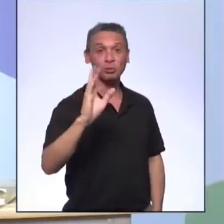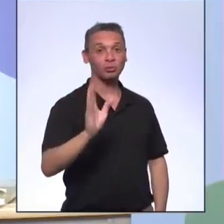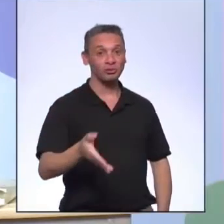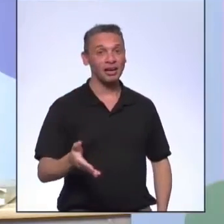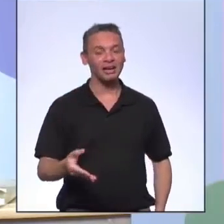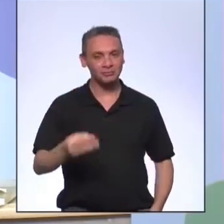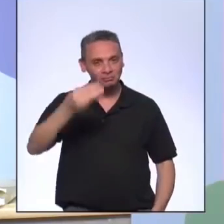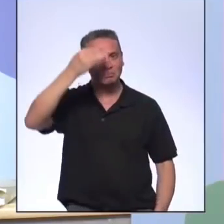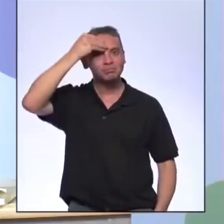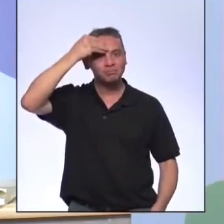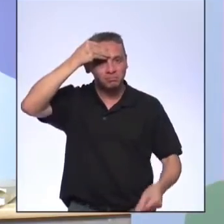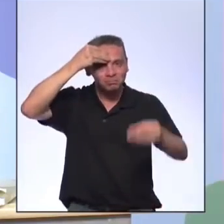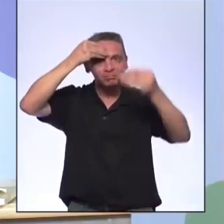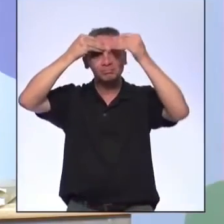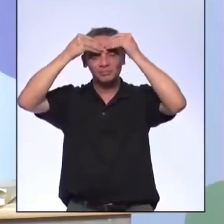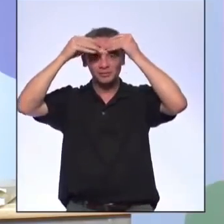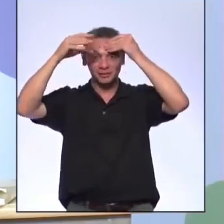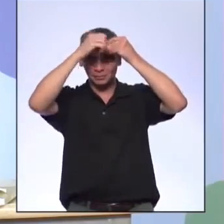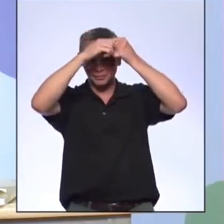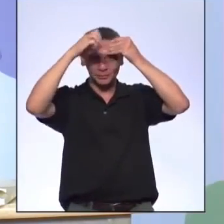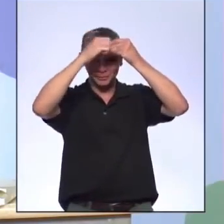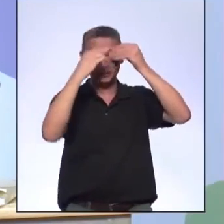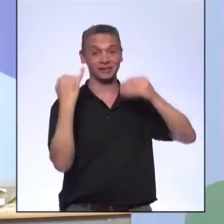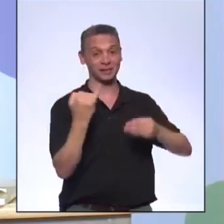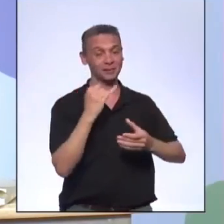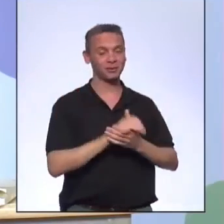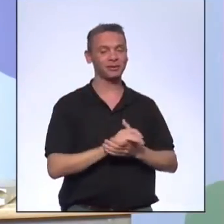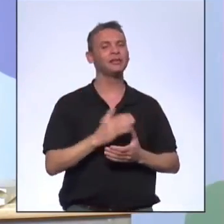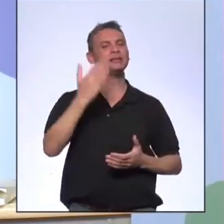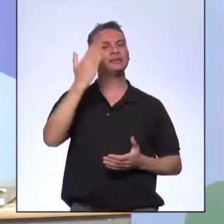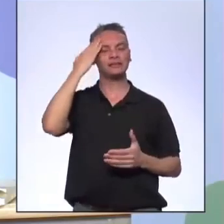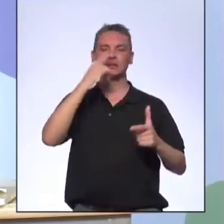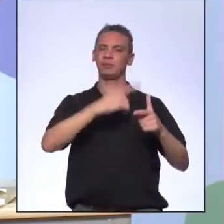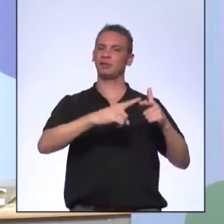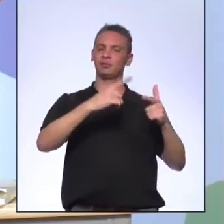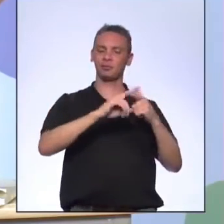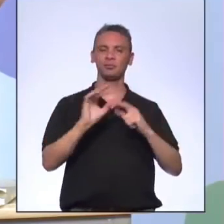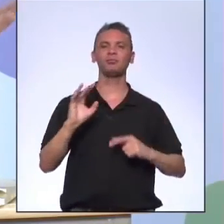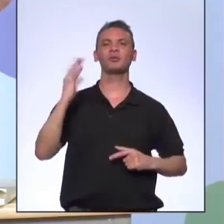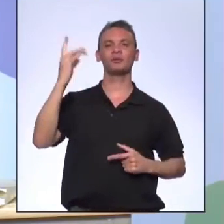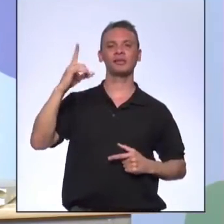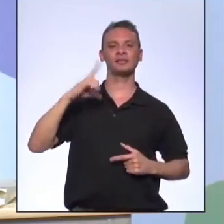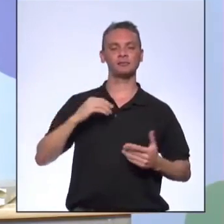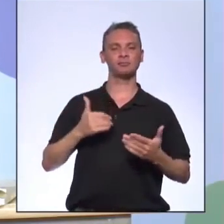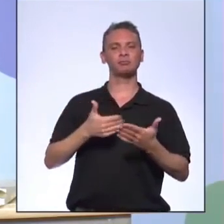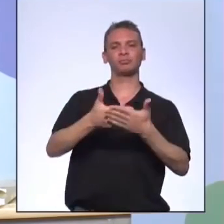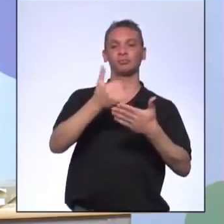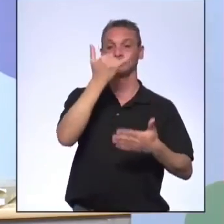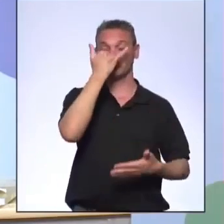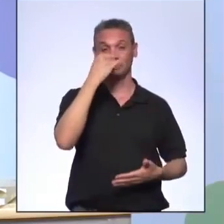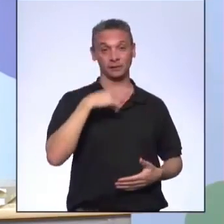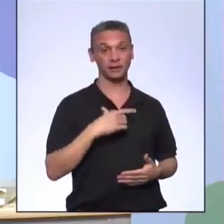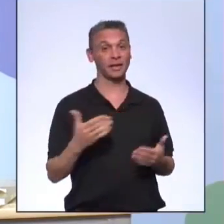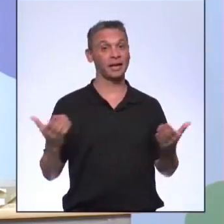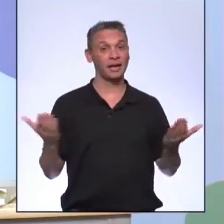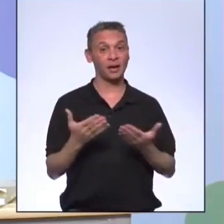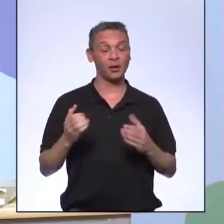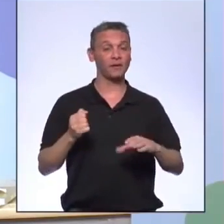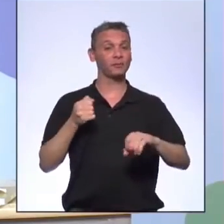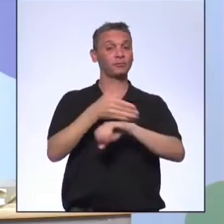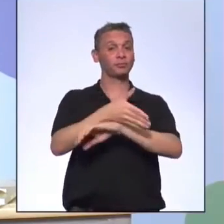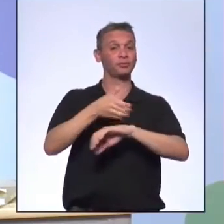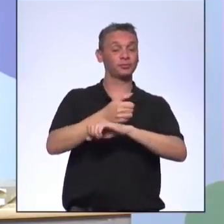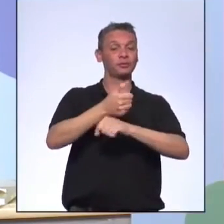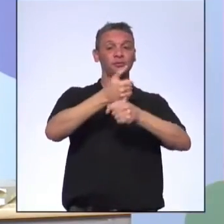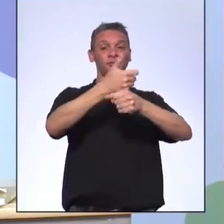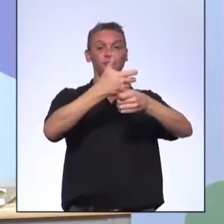gente fixar mesmo o aprendizado. Então, você já sabe que tem um problema, uma causa e uma consequência. E agora, então, vamos ao chat, que é a hora que